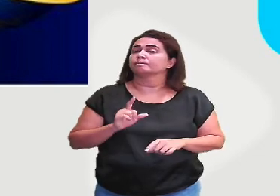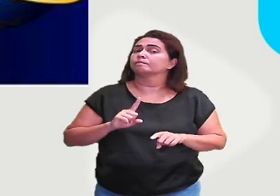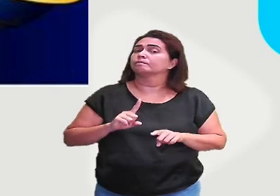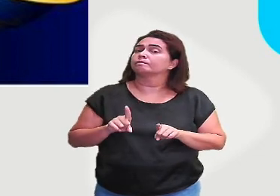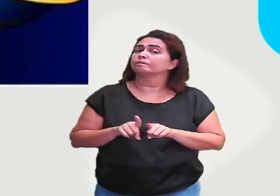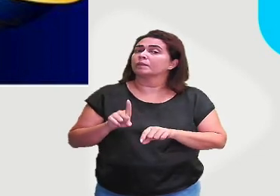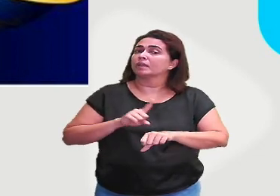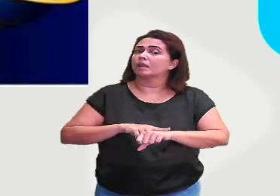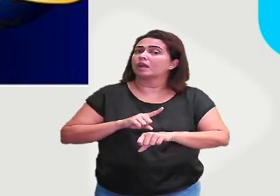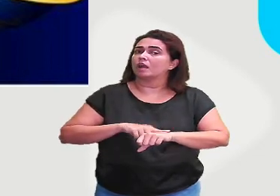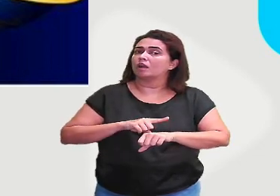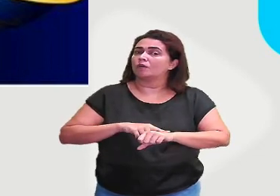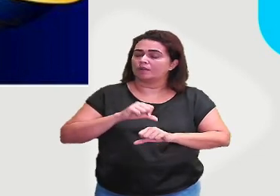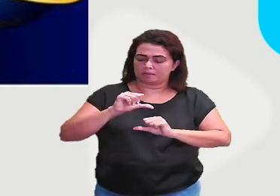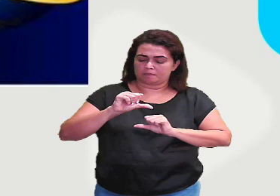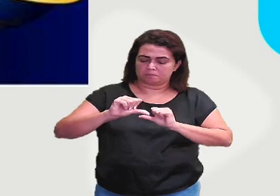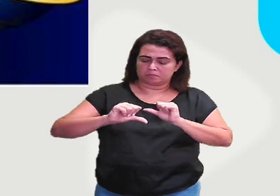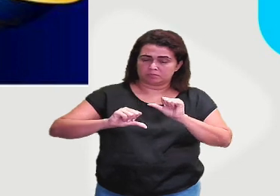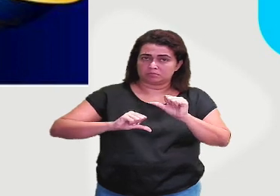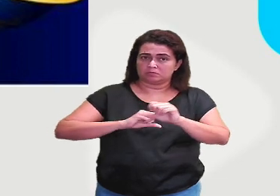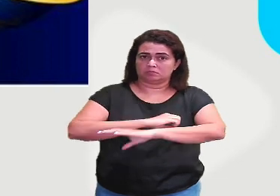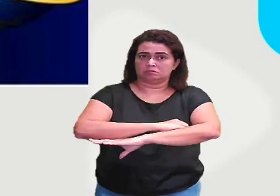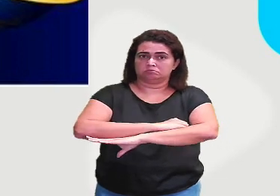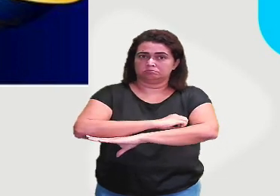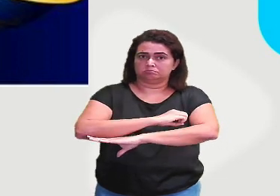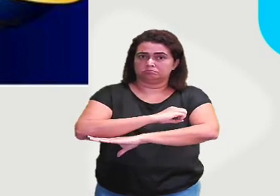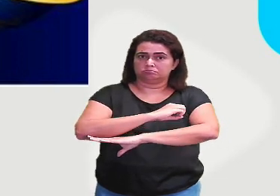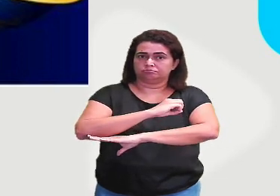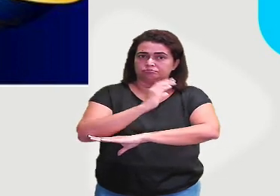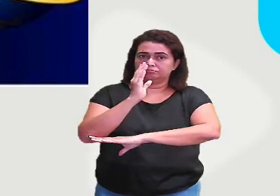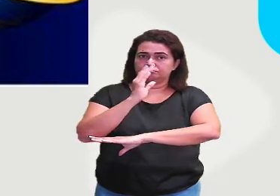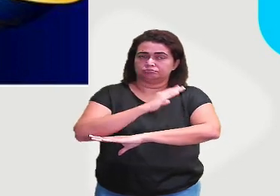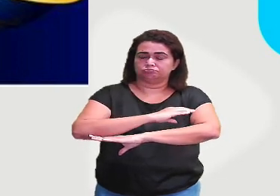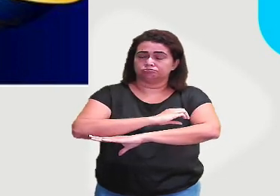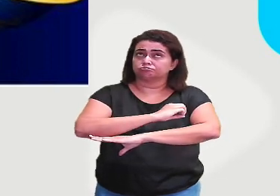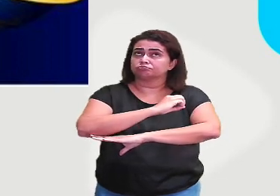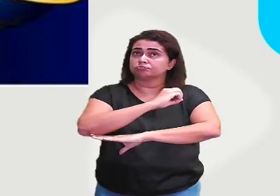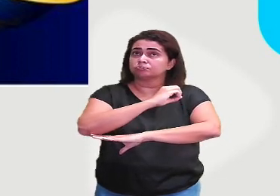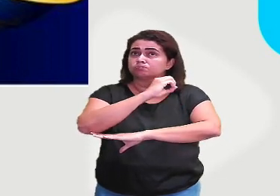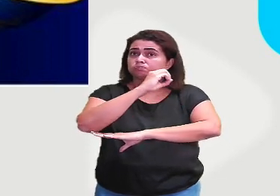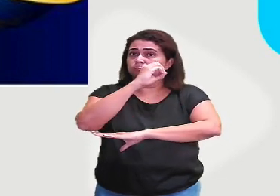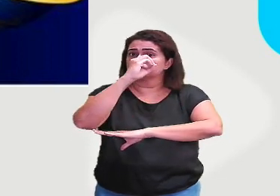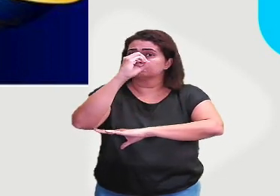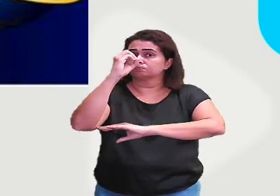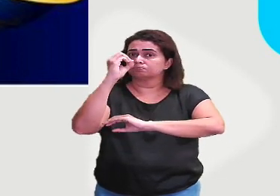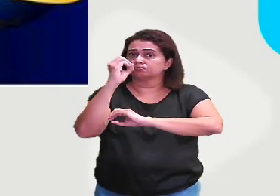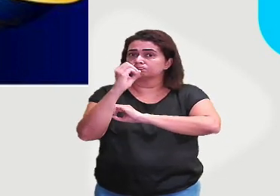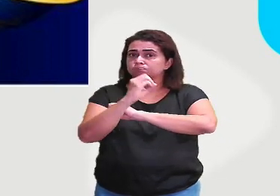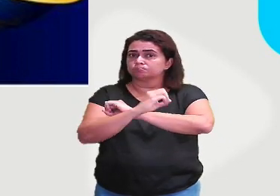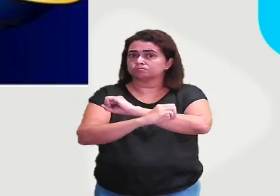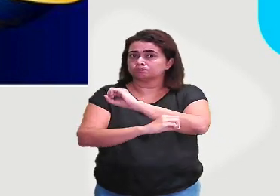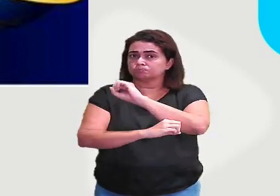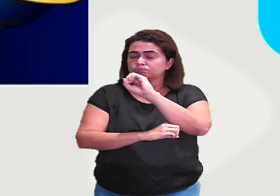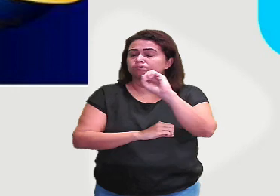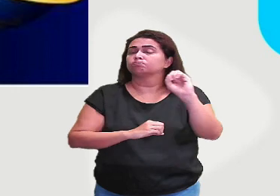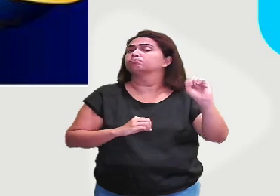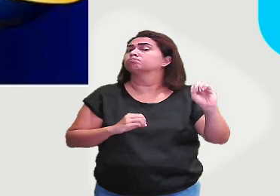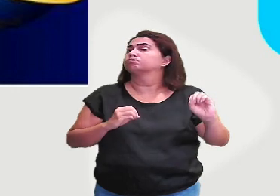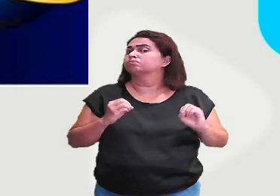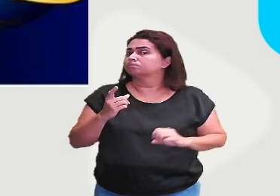né, que a gente vai ver mais com mais propriedade, mais aprofundado na questão dos fusos horários. Mas